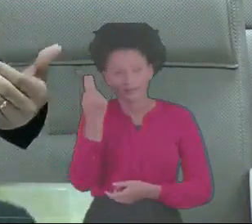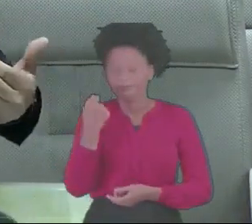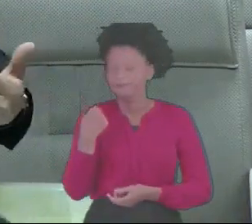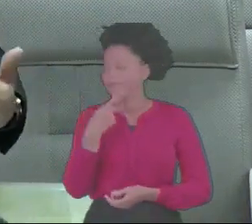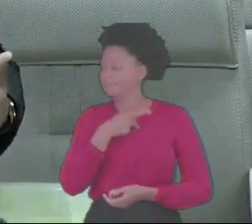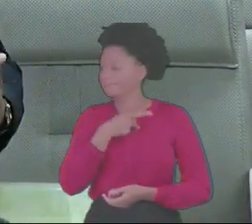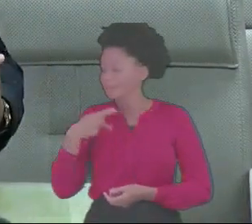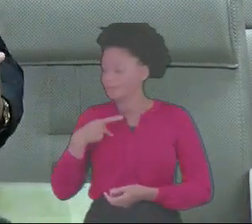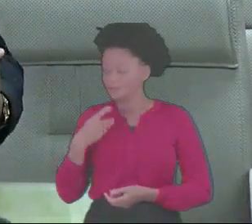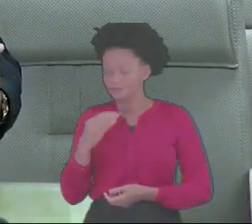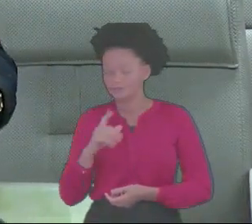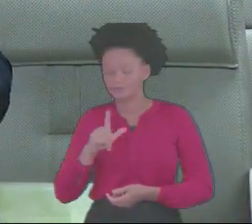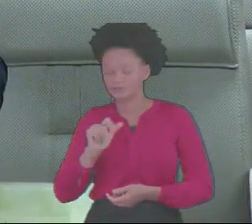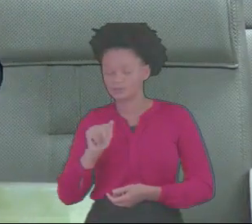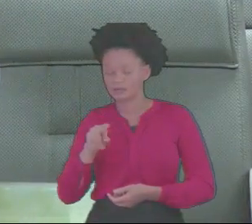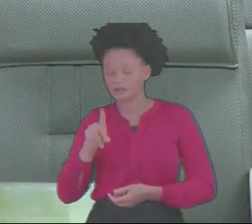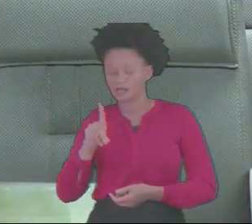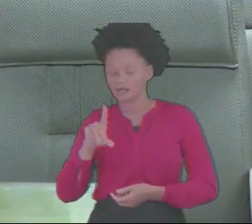Paulo